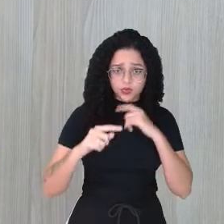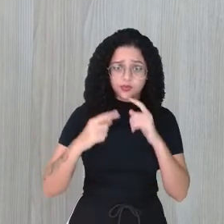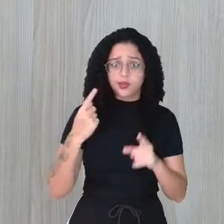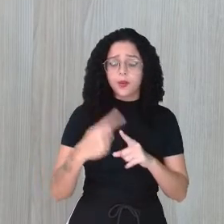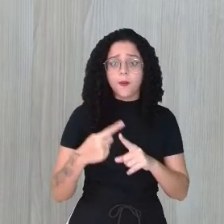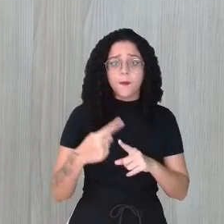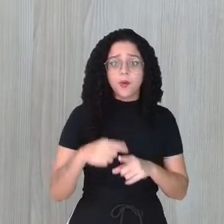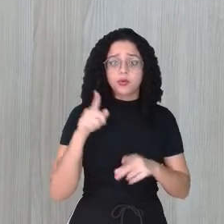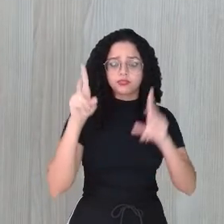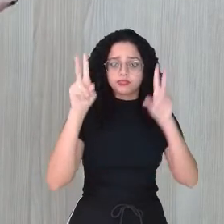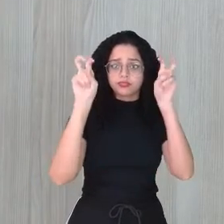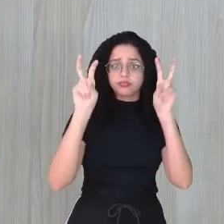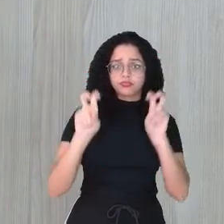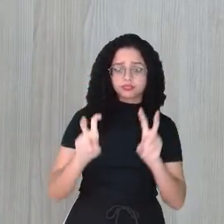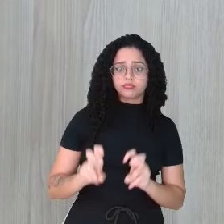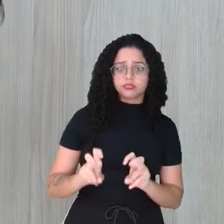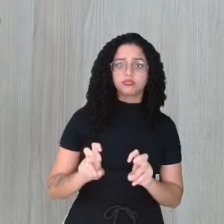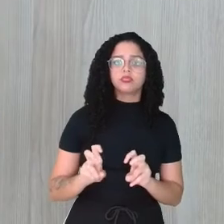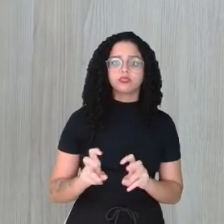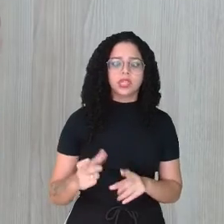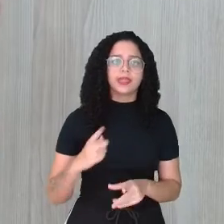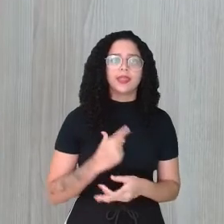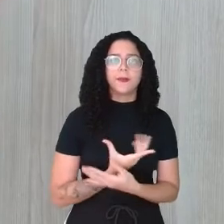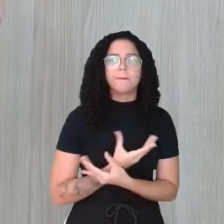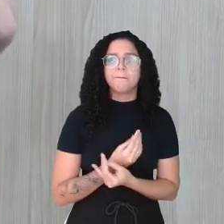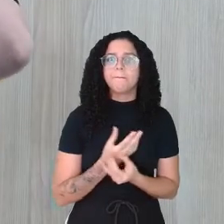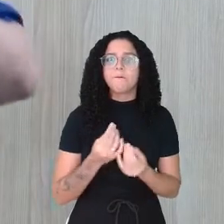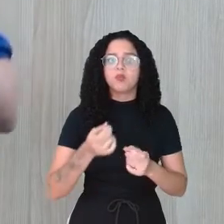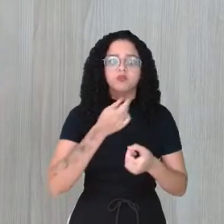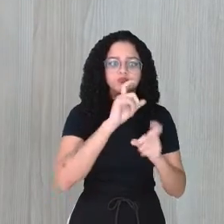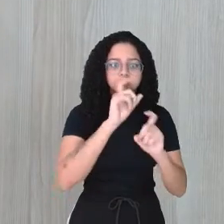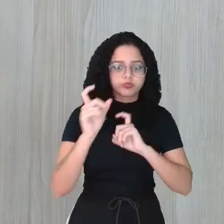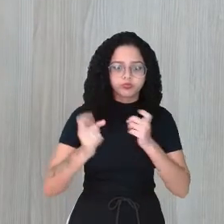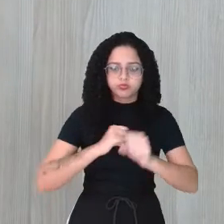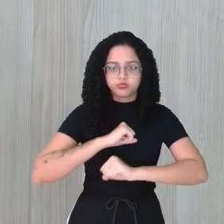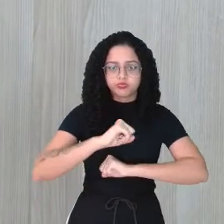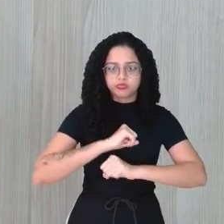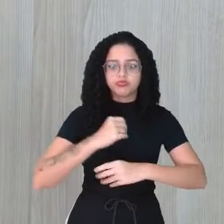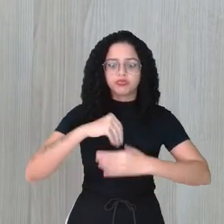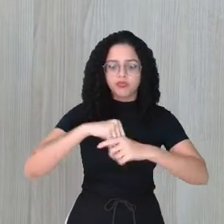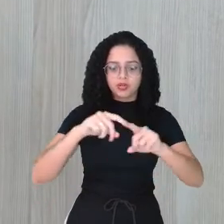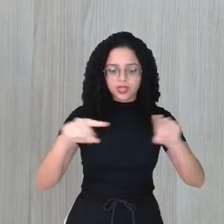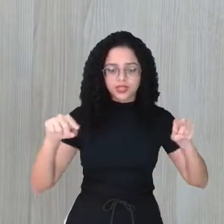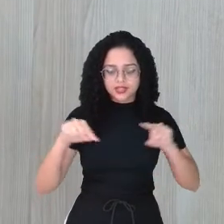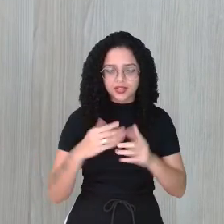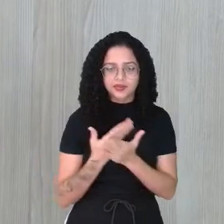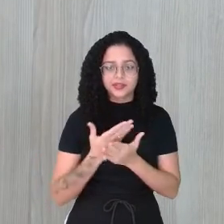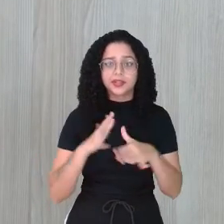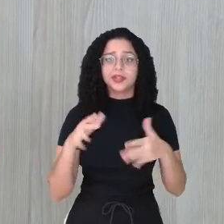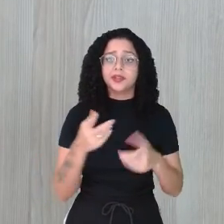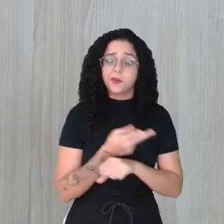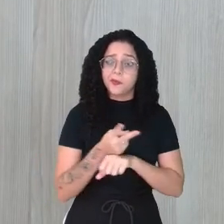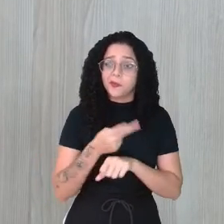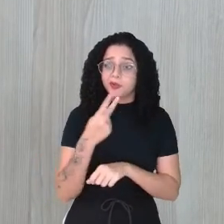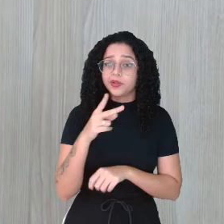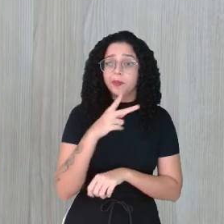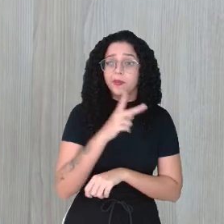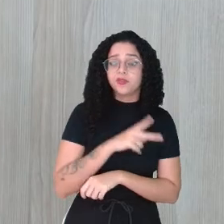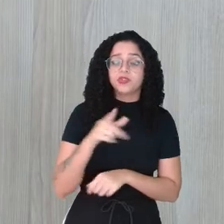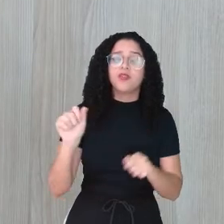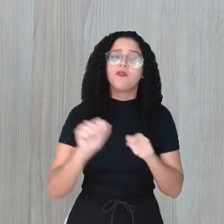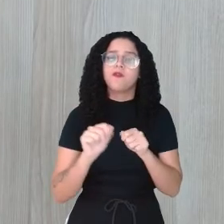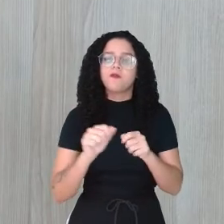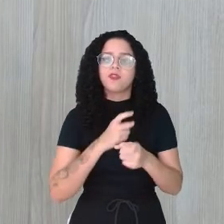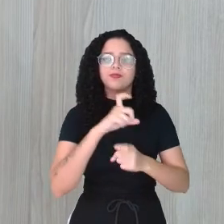porque essas questões aqui, elas geram muitas discussões em sala. Então, procura aí seu professor, faça